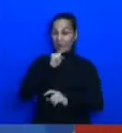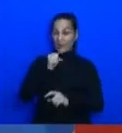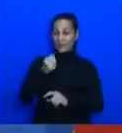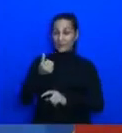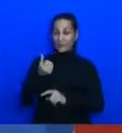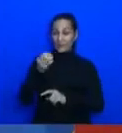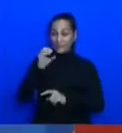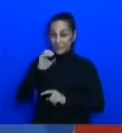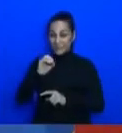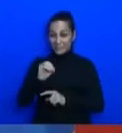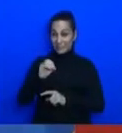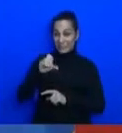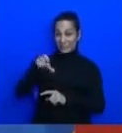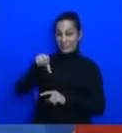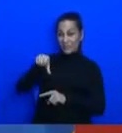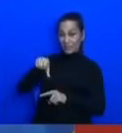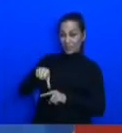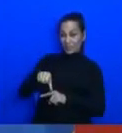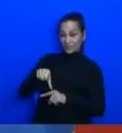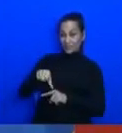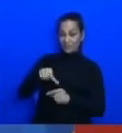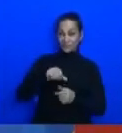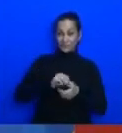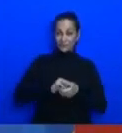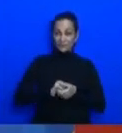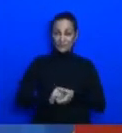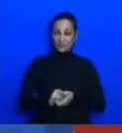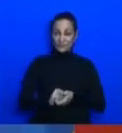09. Laranja 09.